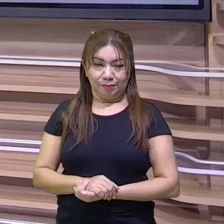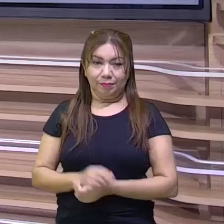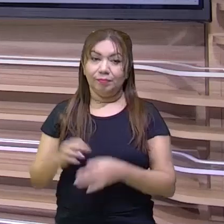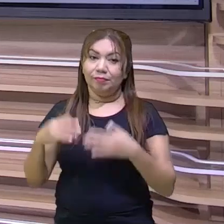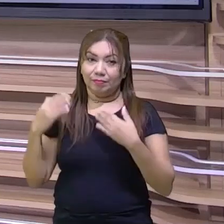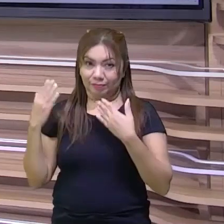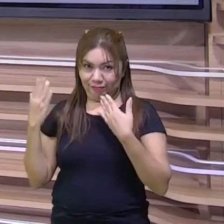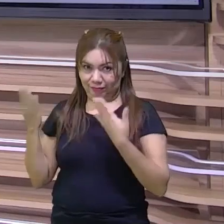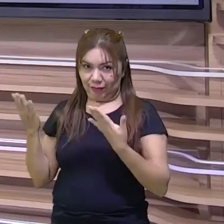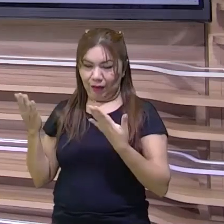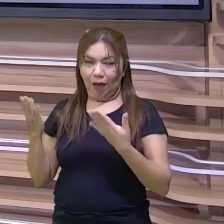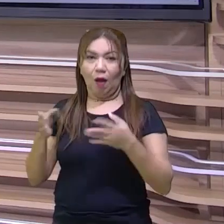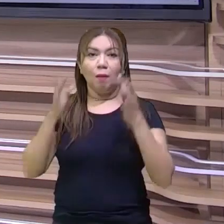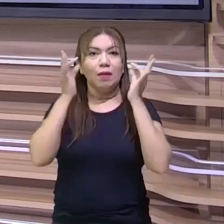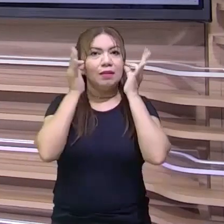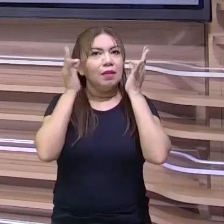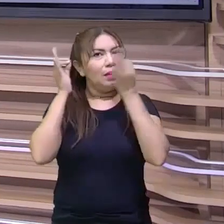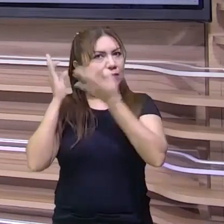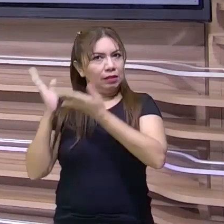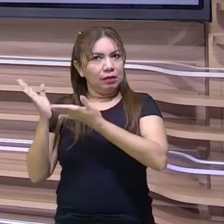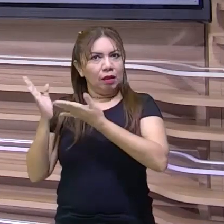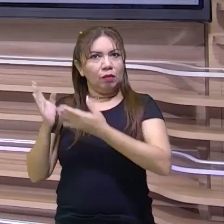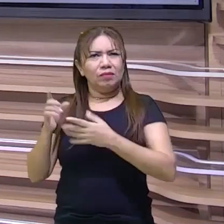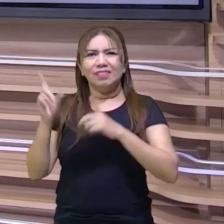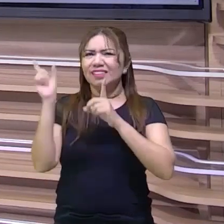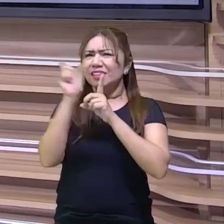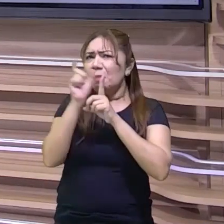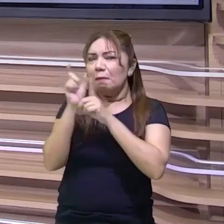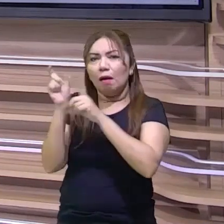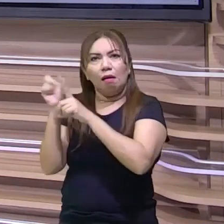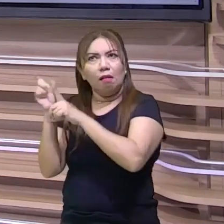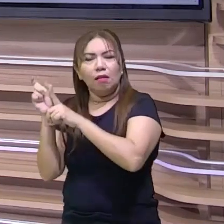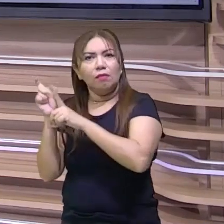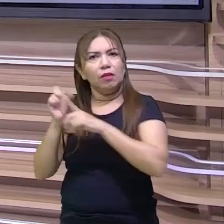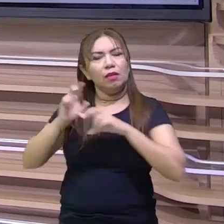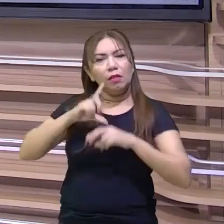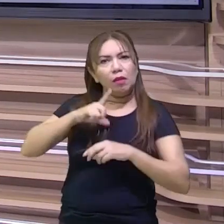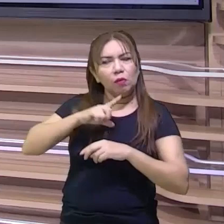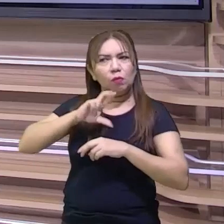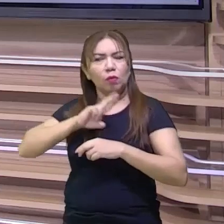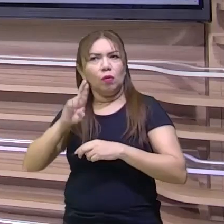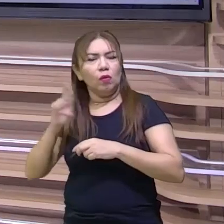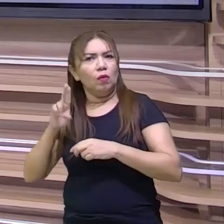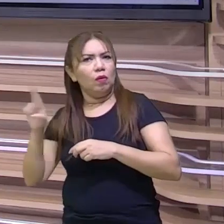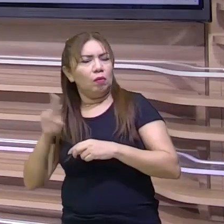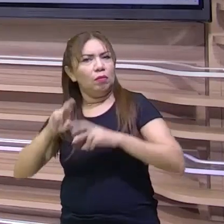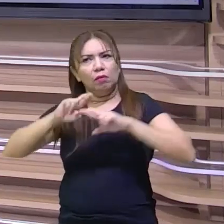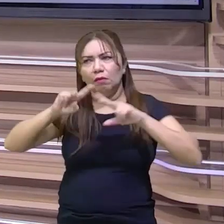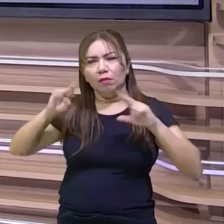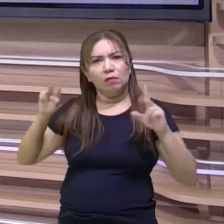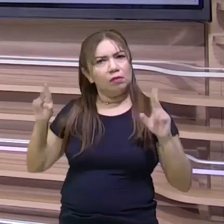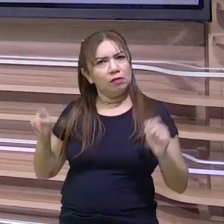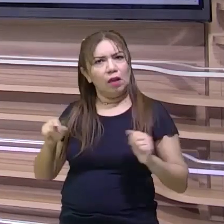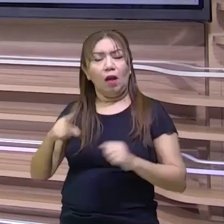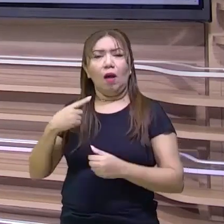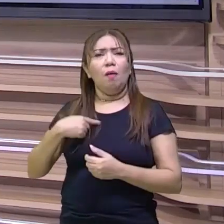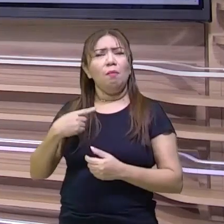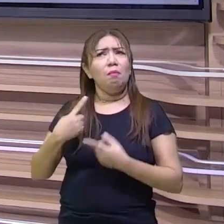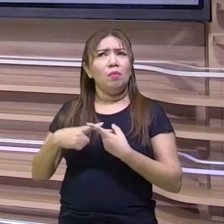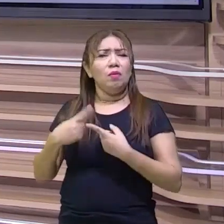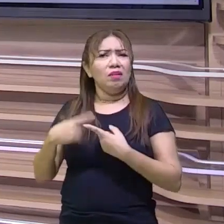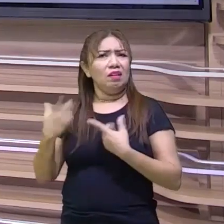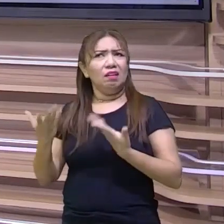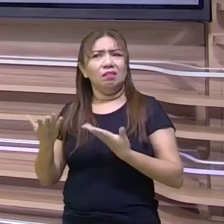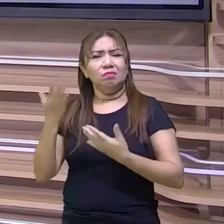Então, vocês prestaram atenção em todas as palavras que a gente leu? É uma novidade, não é verdade? Porque tem situações que a